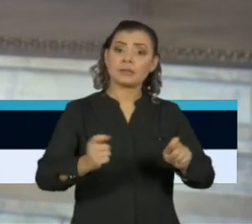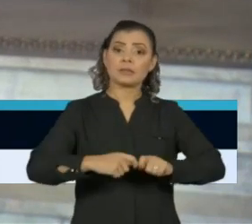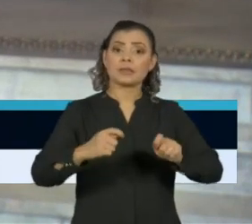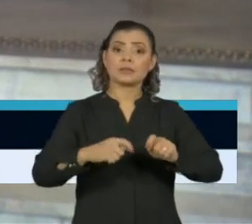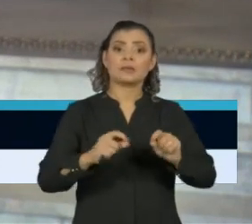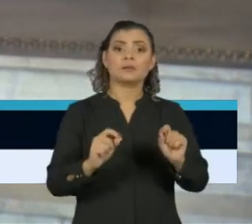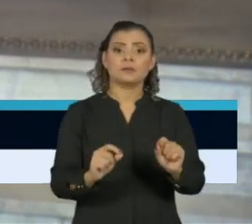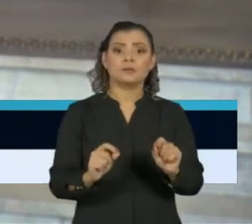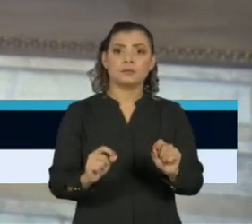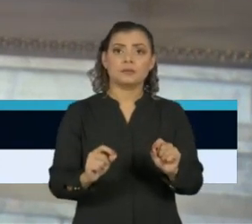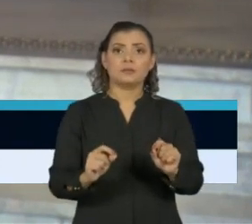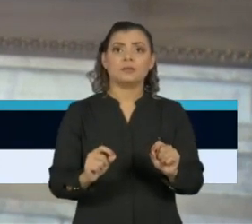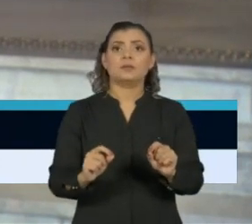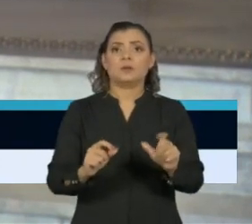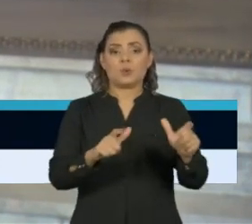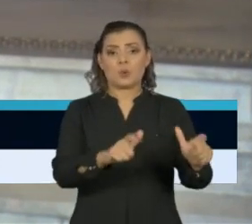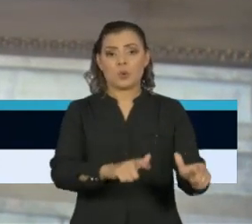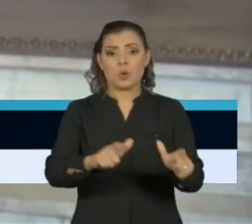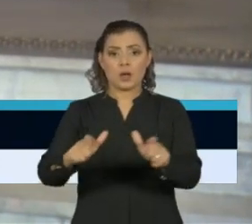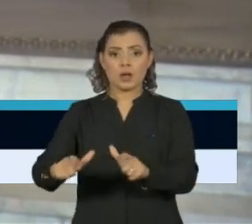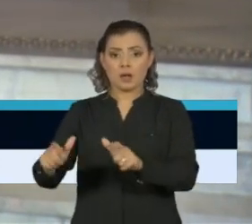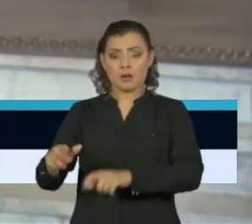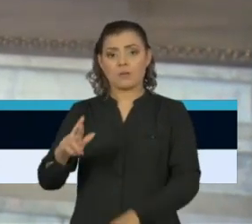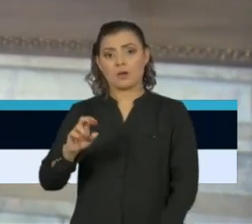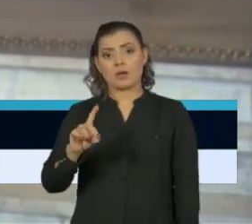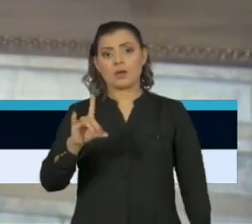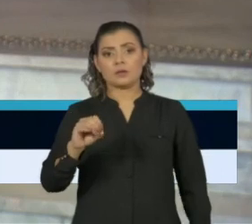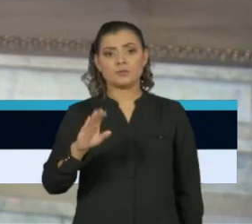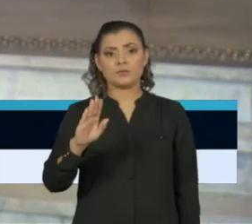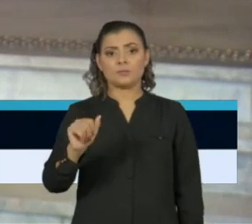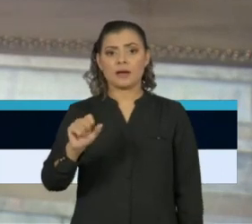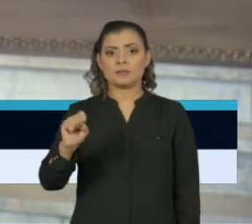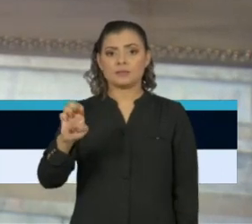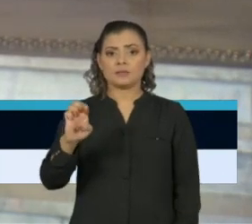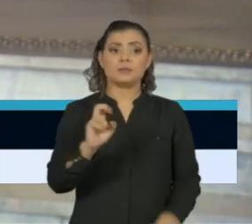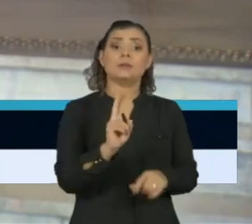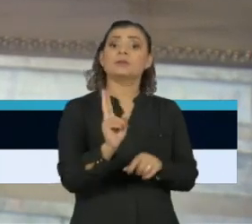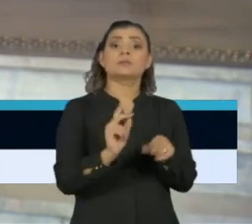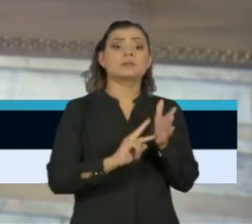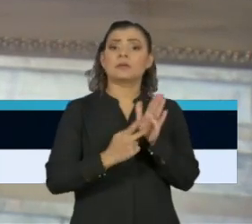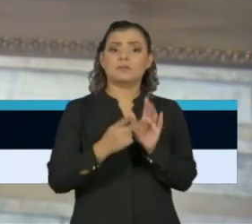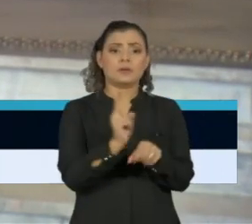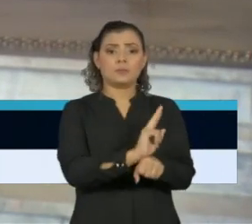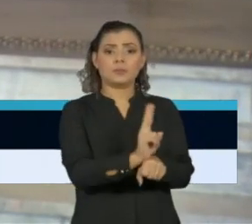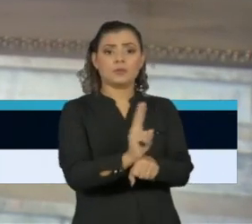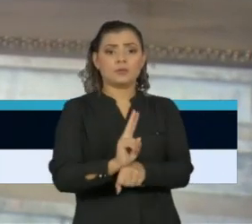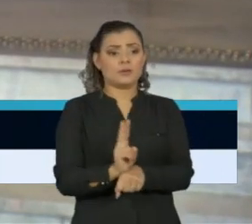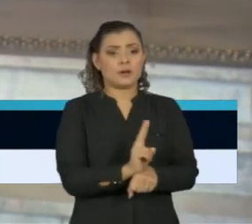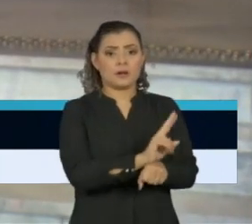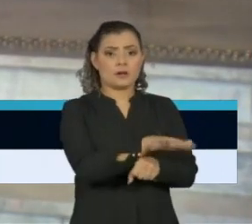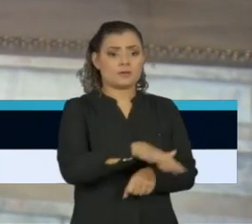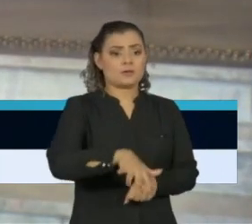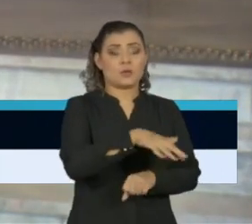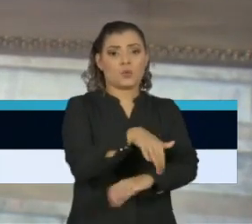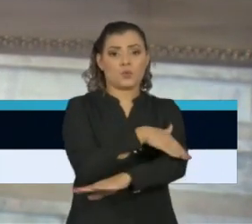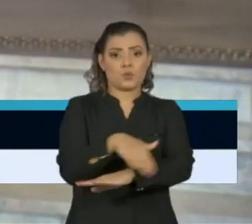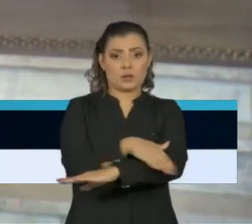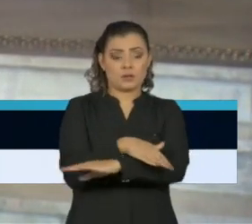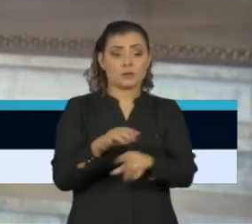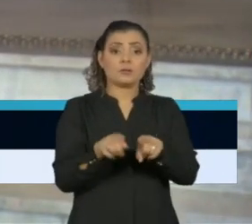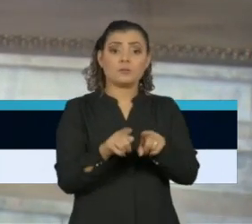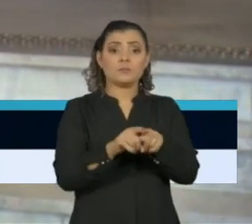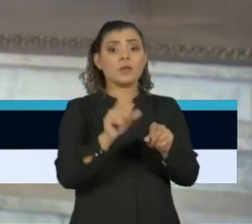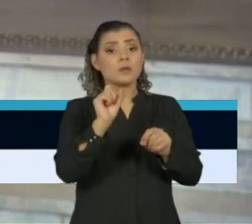rádio base nesses locais, e isso já está sendo solicitado a essas companhias telefônicas para que a gente